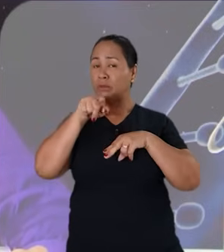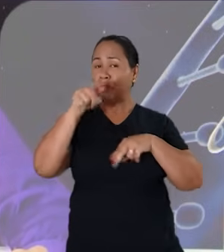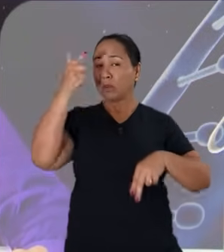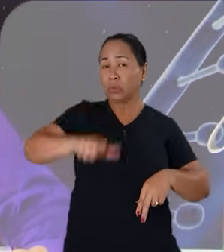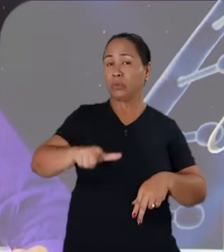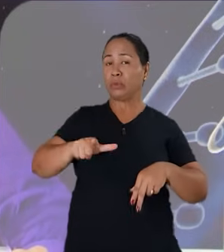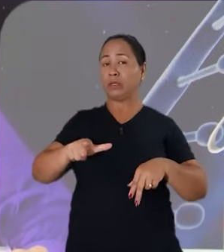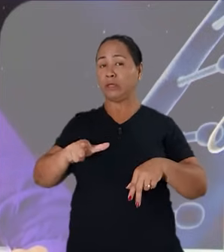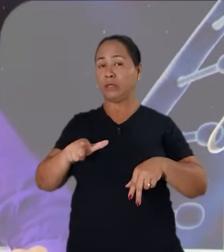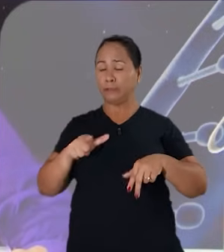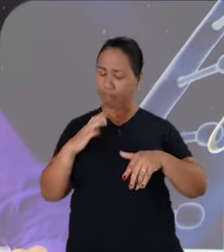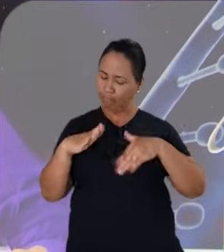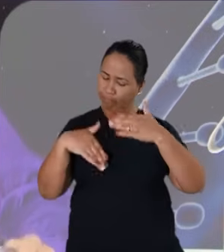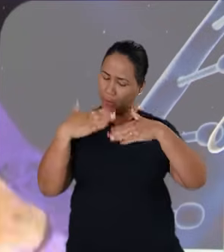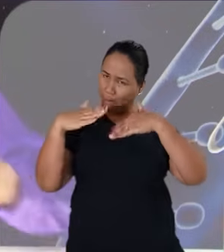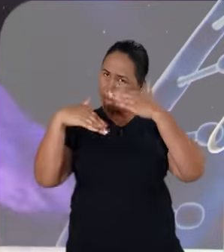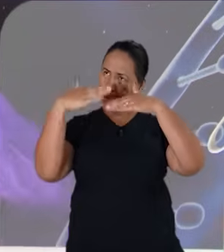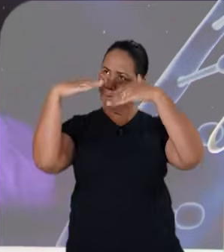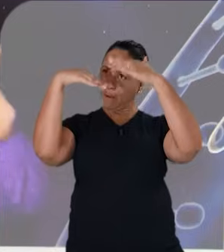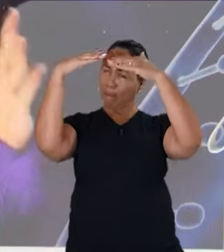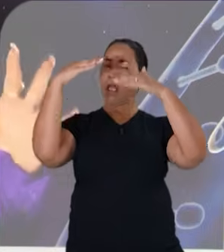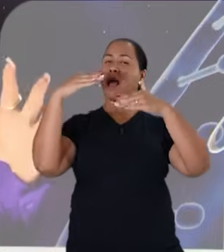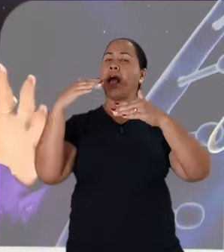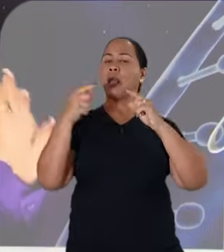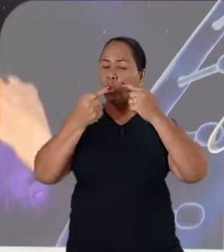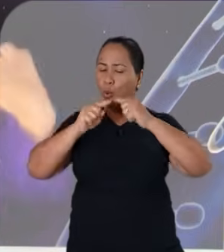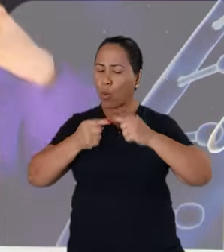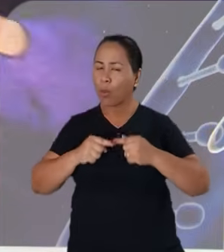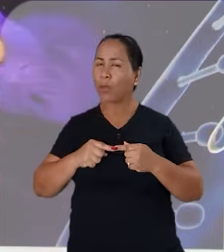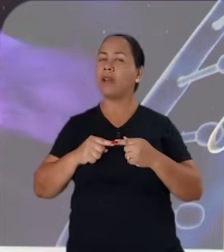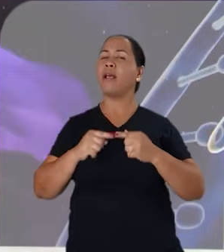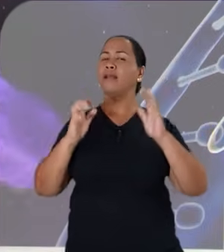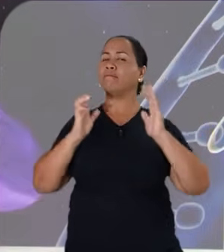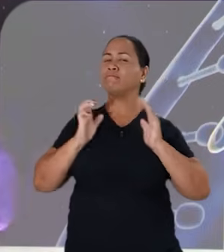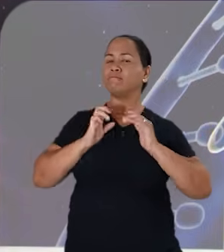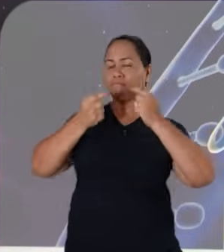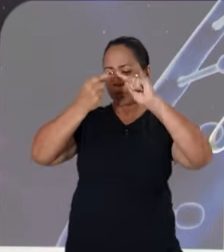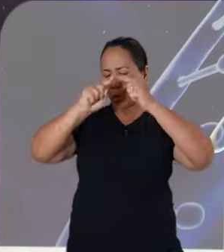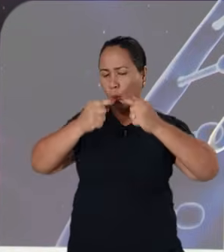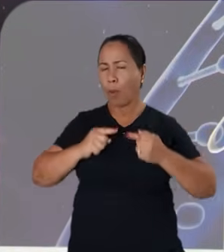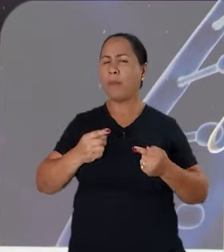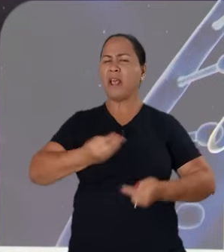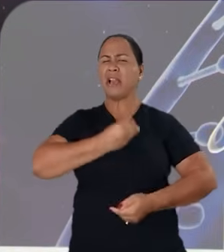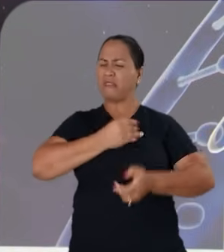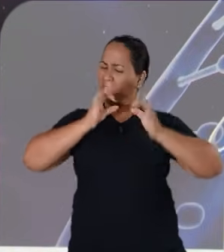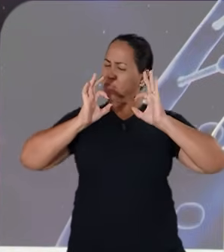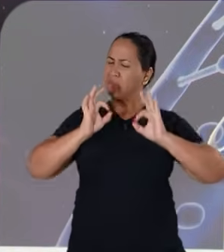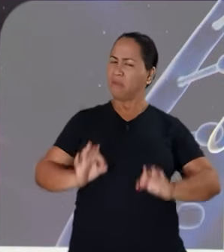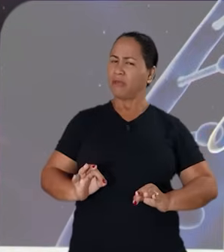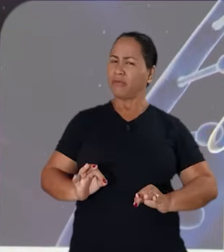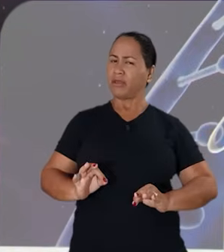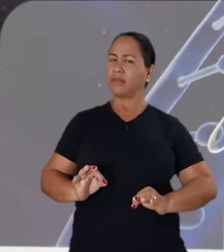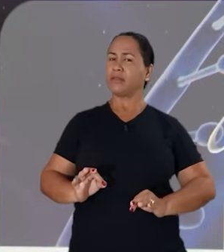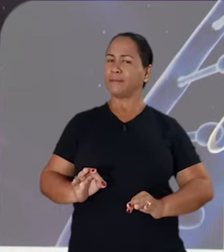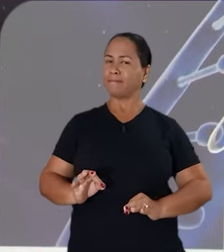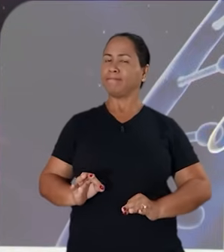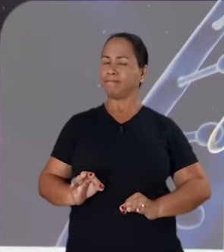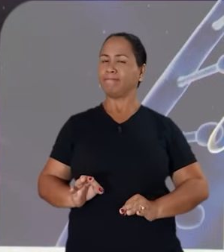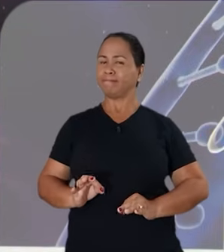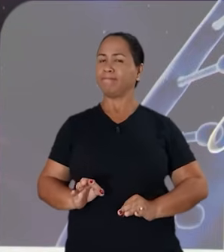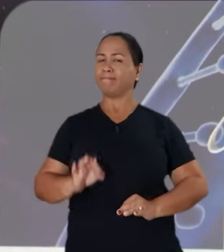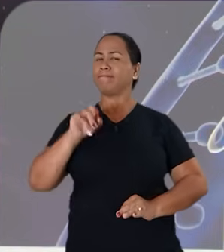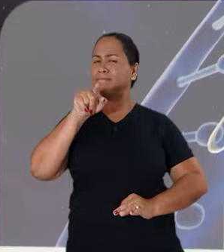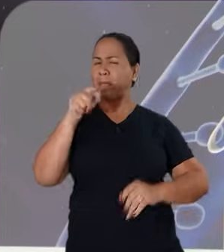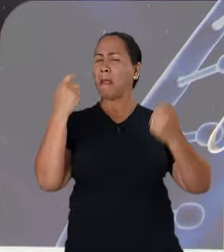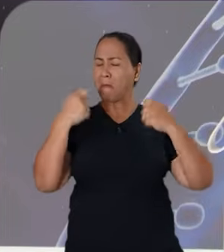Por isso que dar a frequência da prosperidade para entrar no fluxo, no fluxo da riqueza,